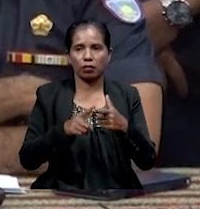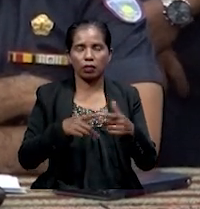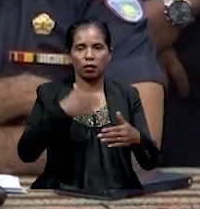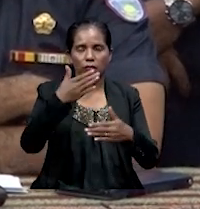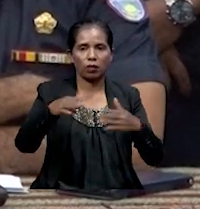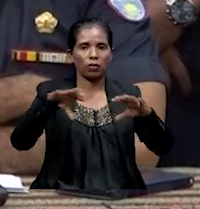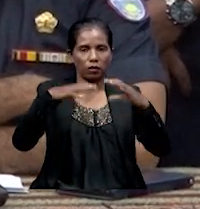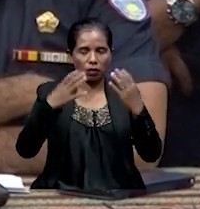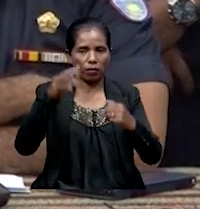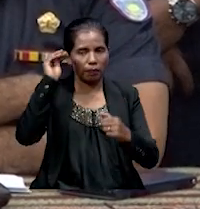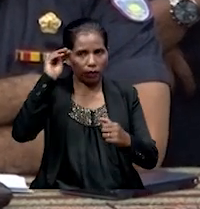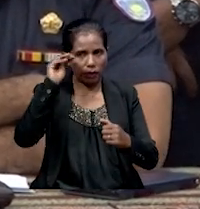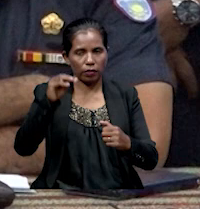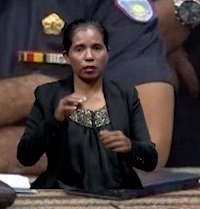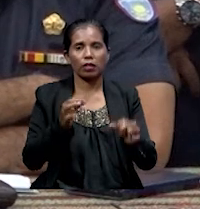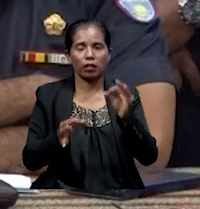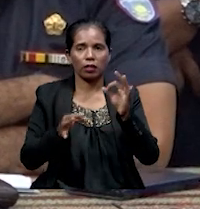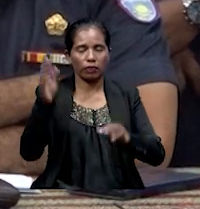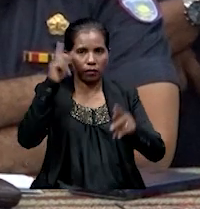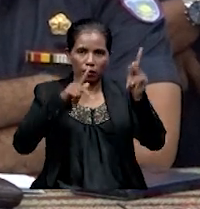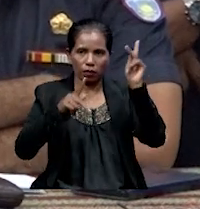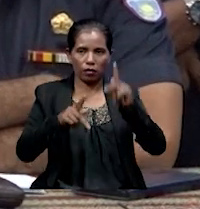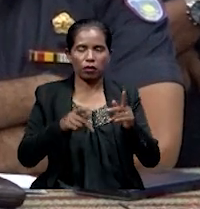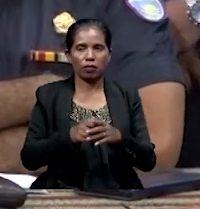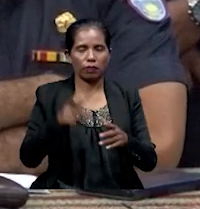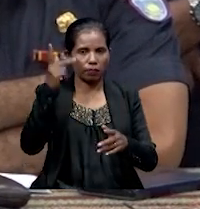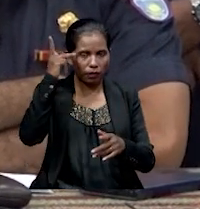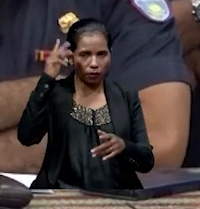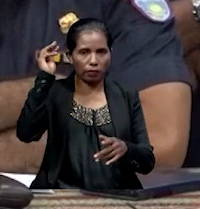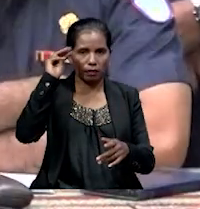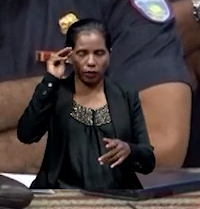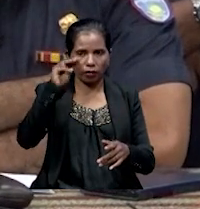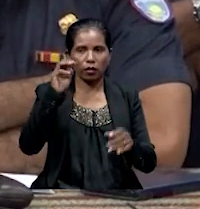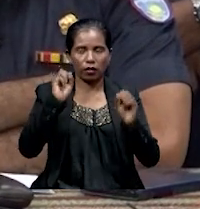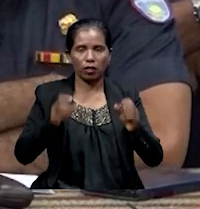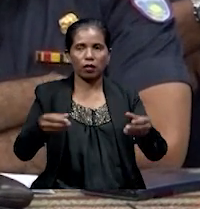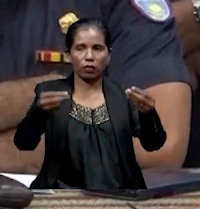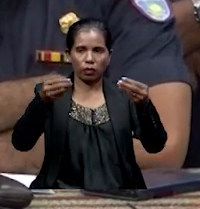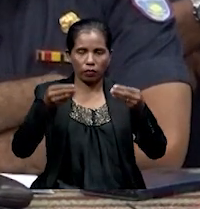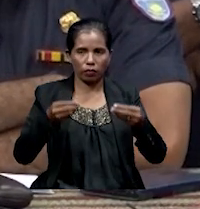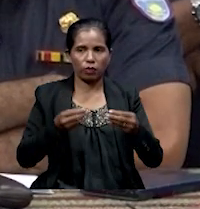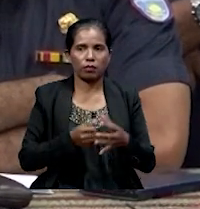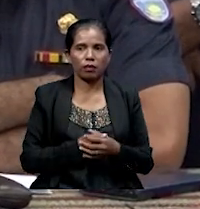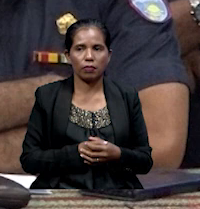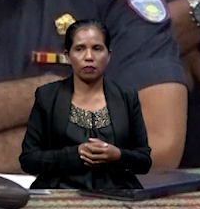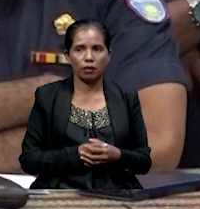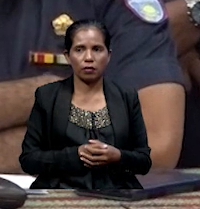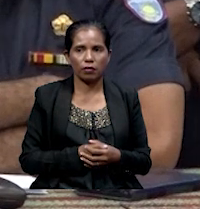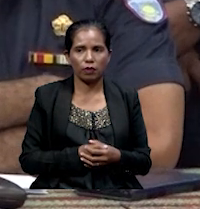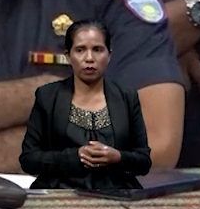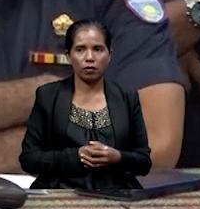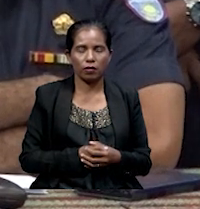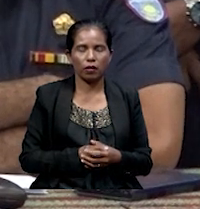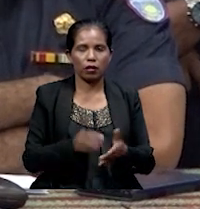conselho ministro neste caso o seu primeiro ministro tem que for ninia a seno